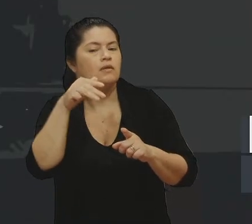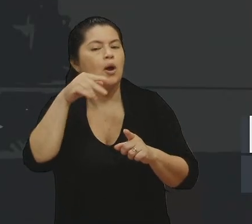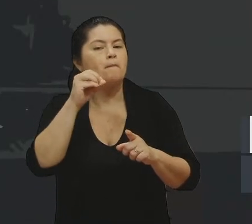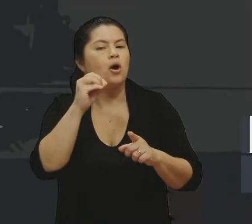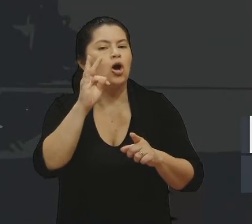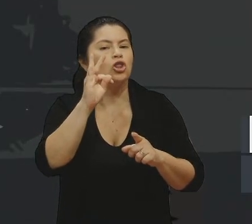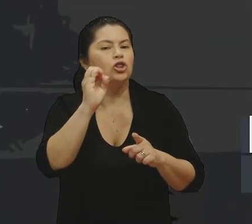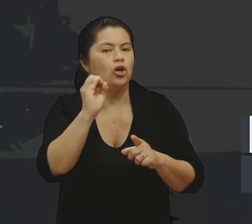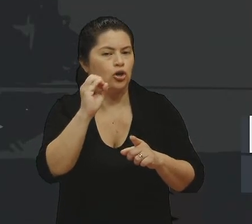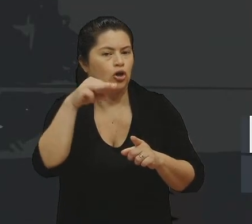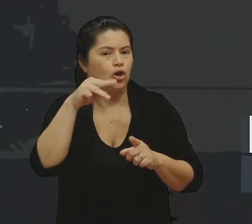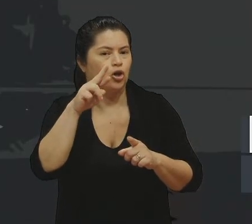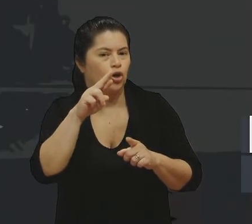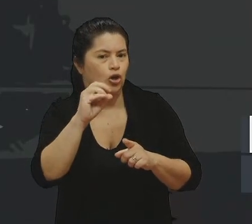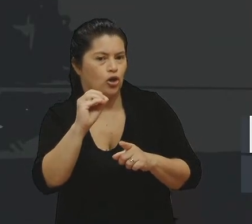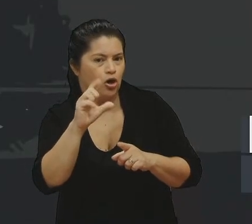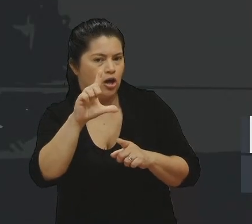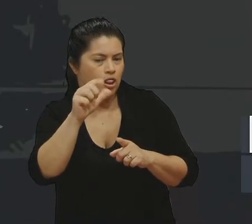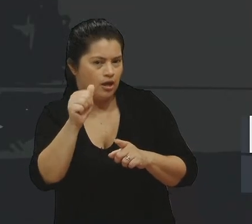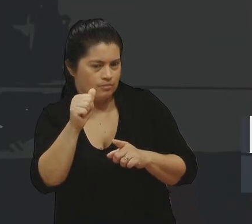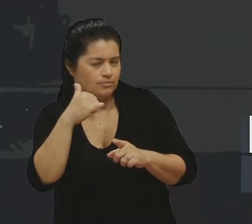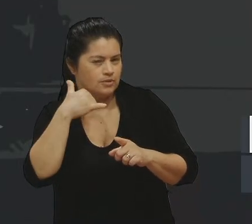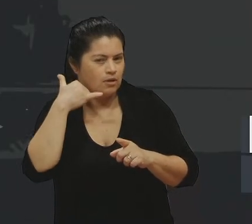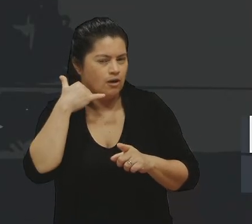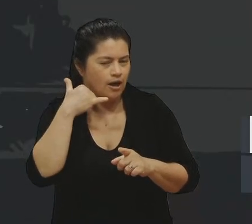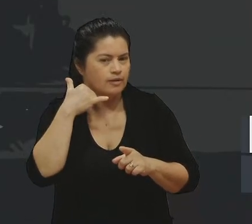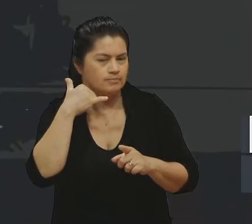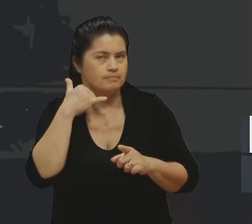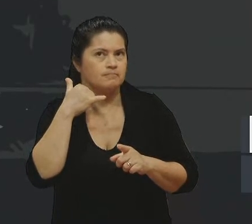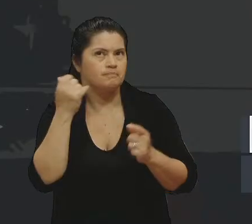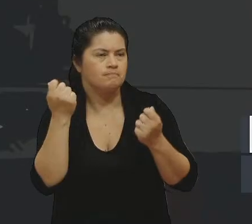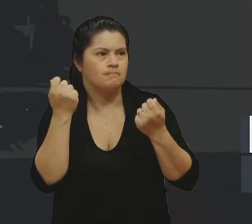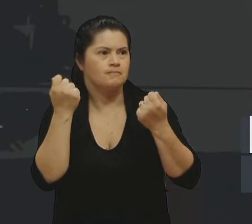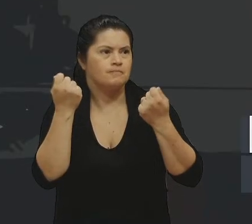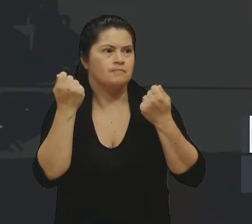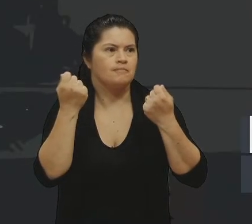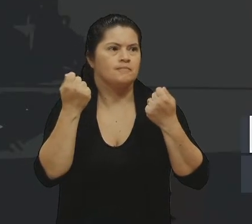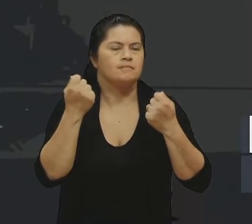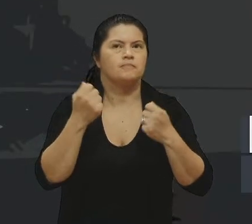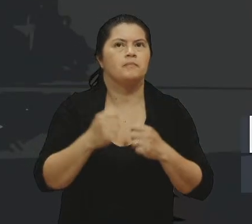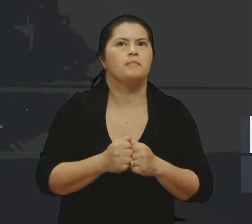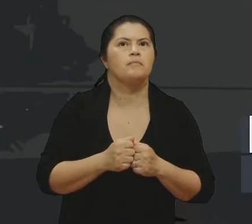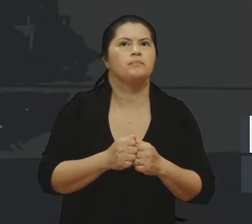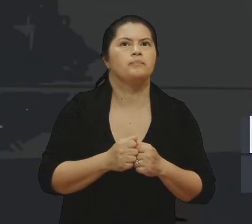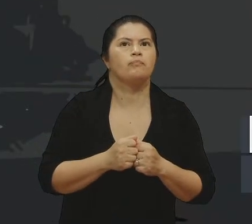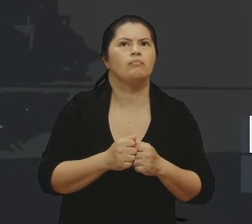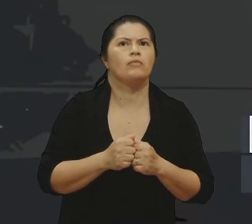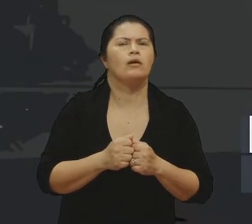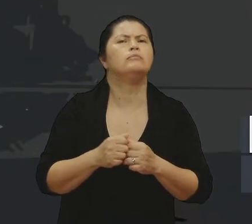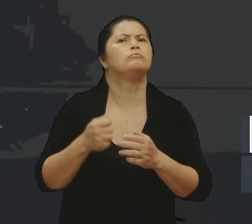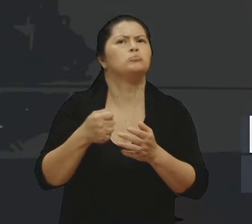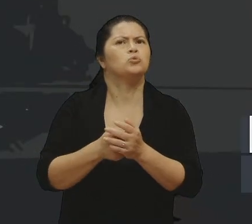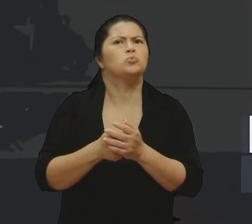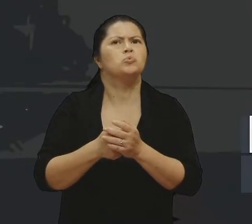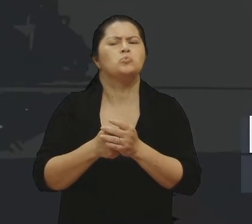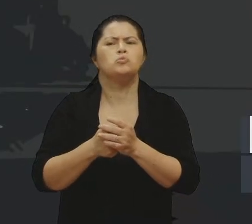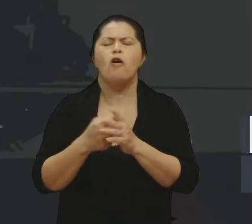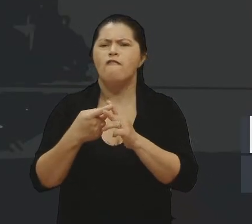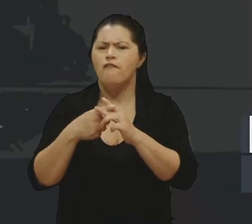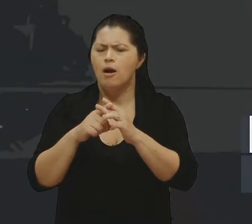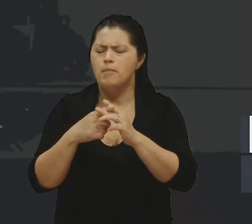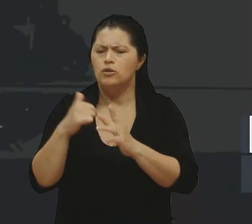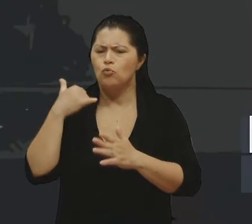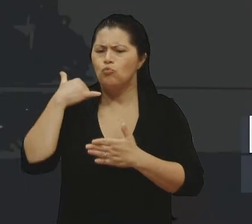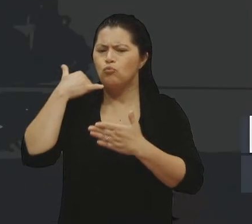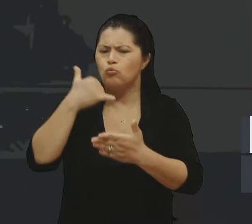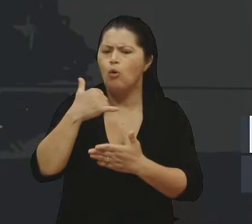O celular da Motorola ele é um celular funcional, ele é resistente, é uma baita ferramenta de